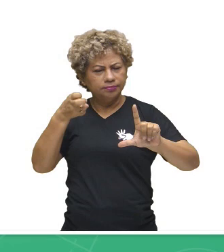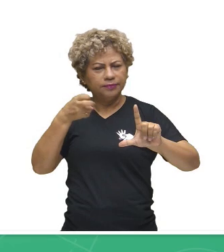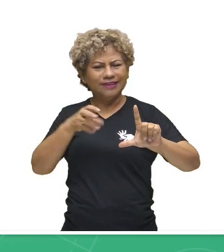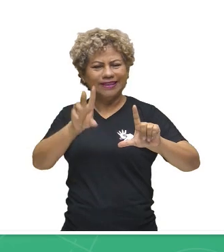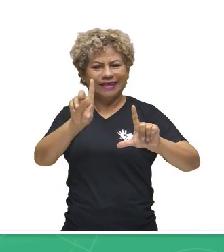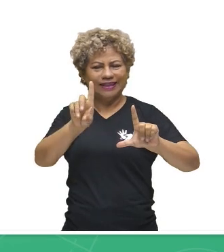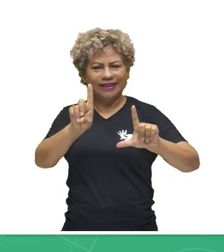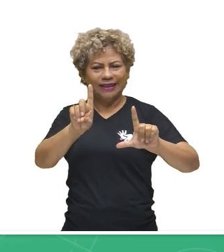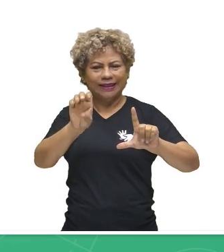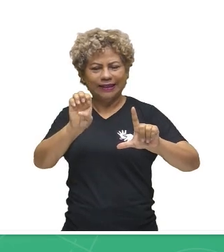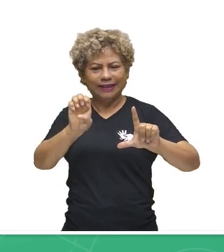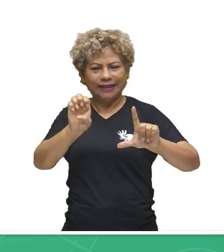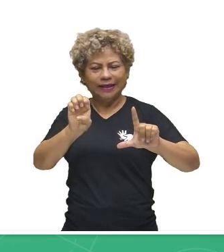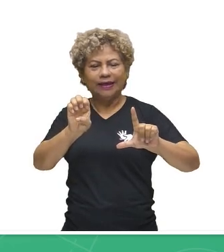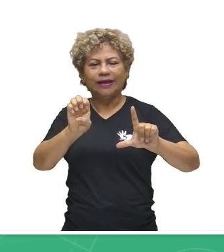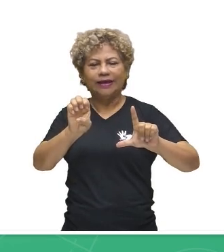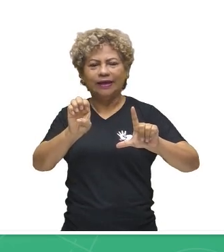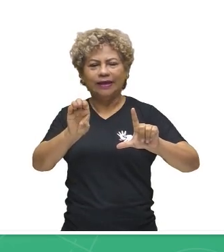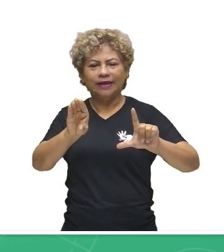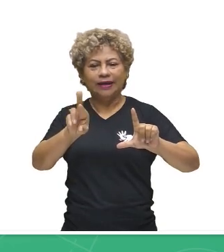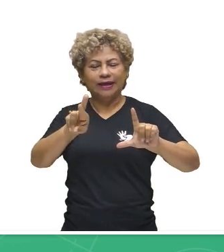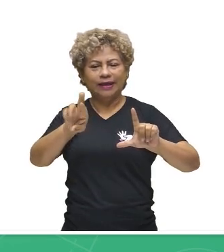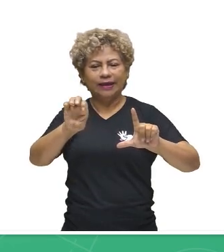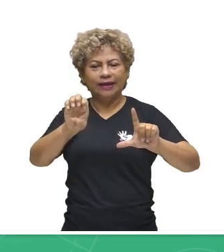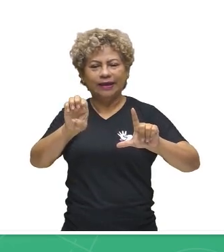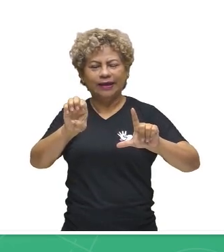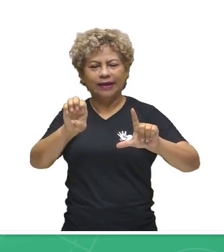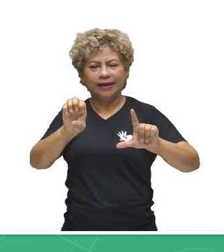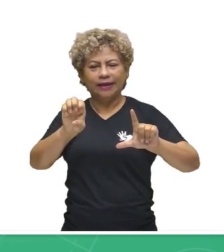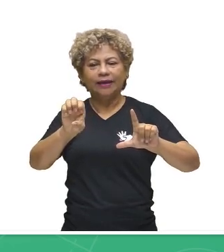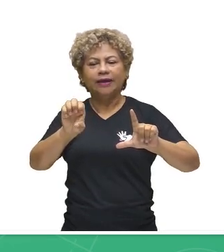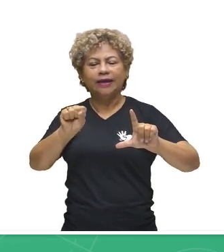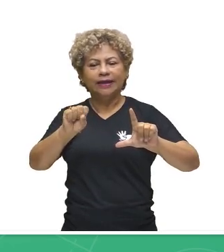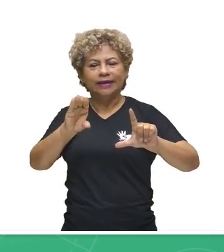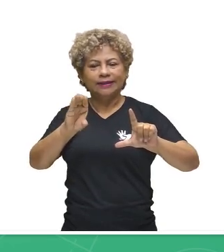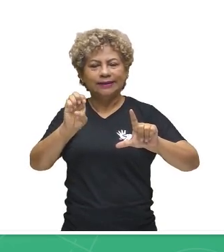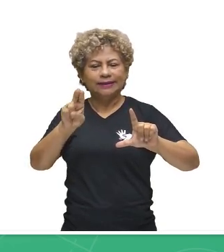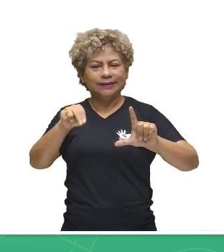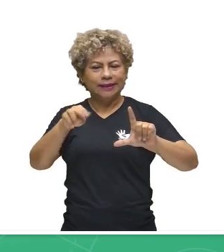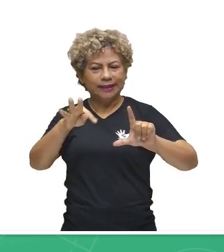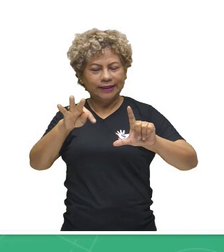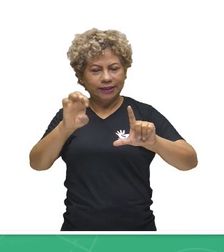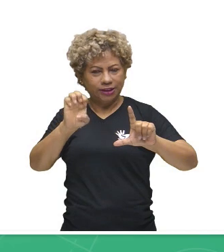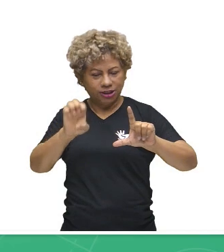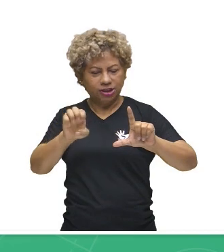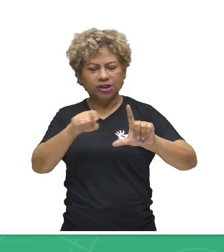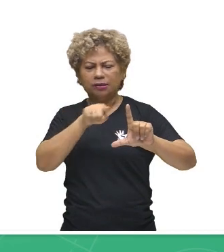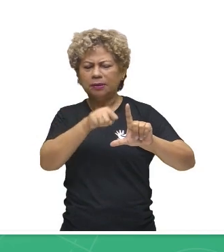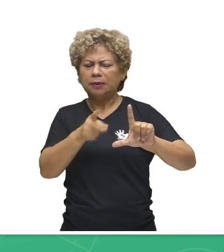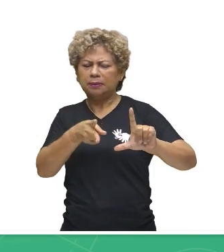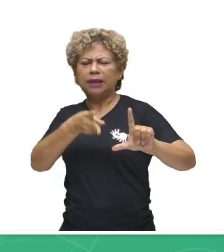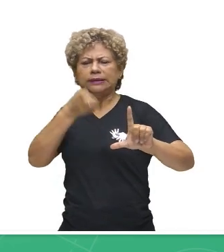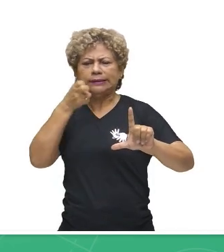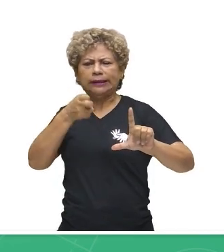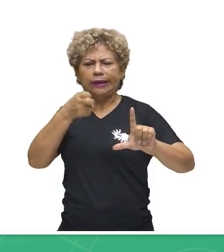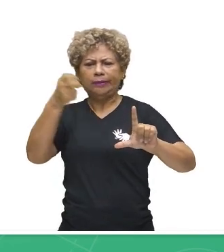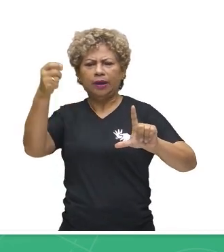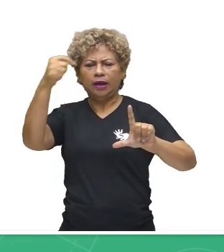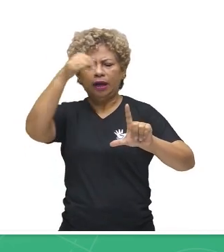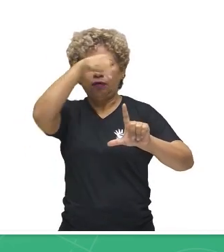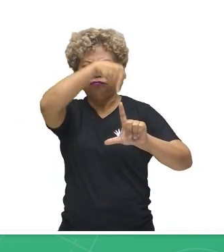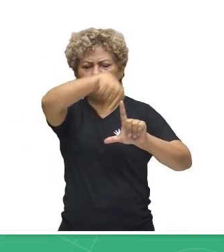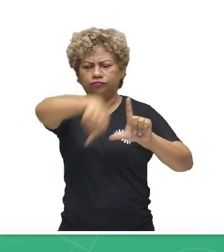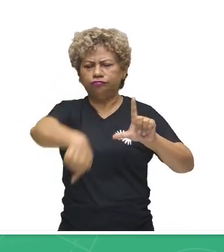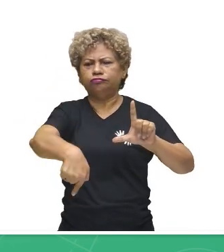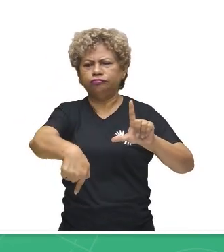que a minha velocidade, ela é menor que zero. Menor que zero significa dizer